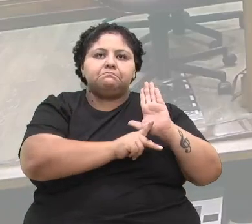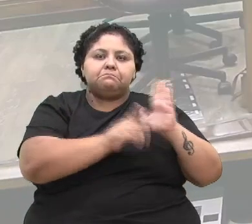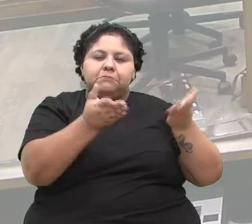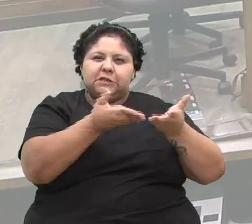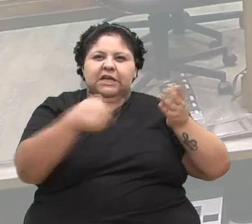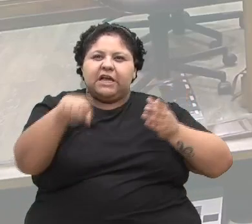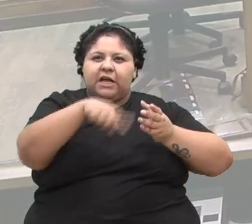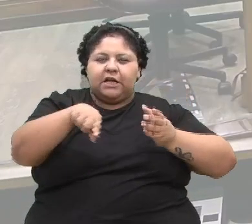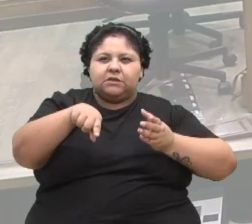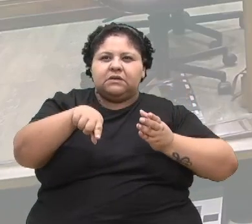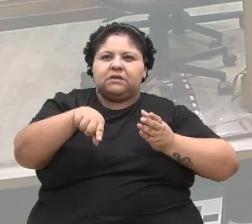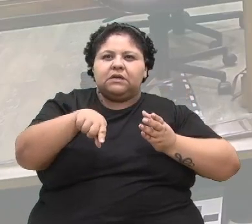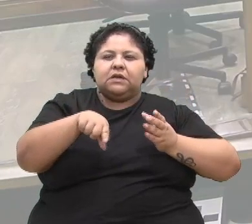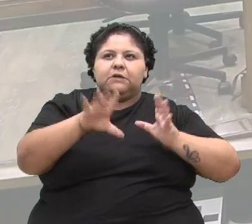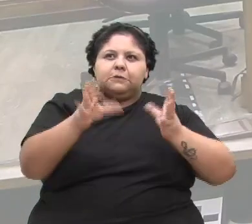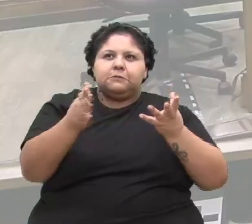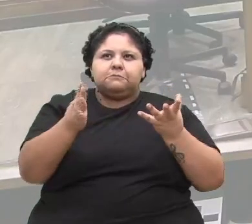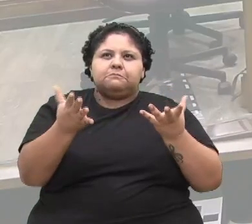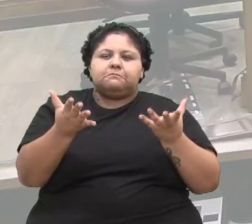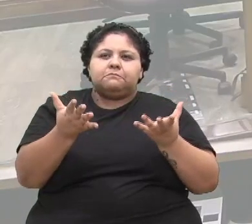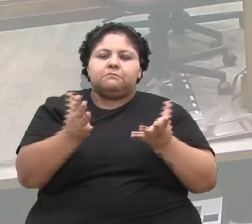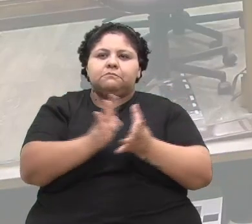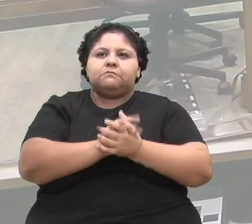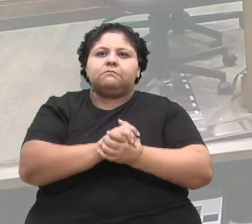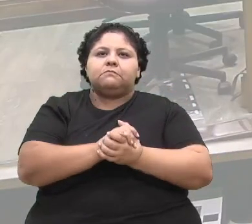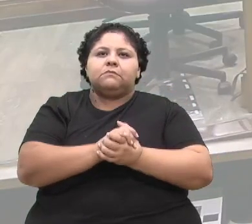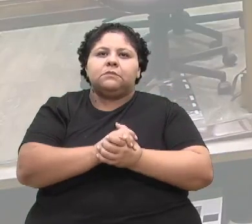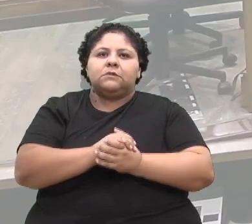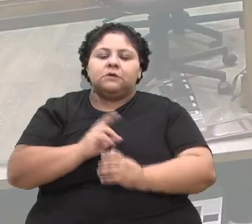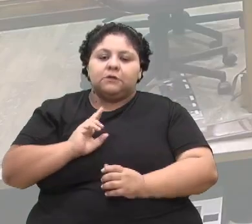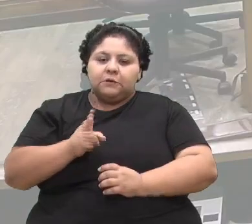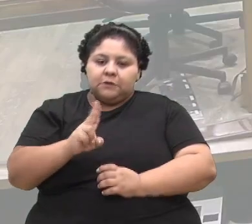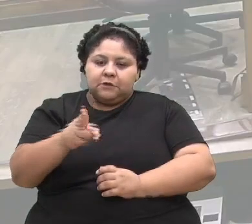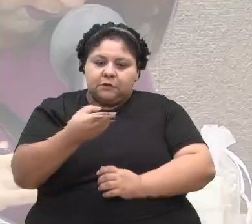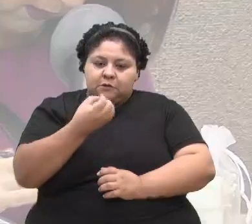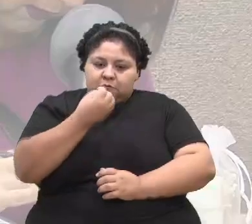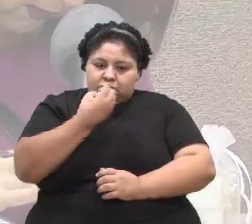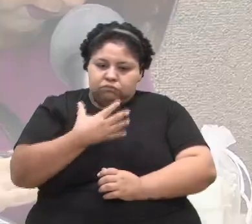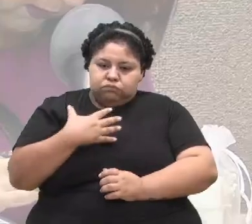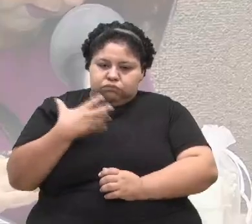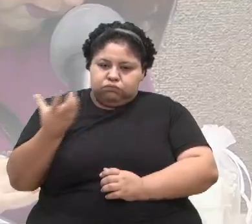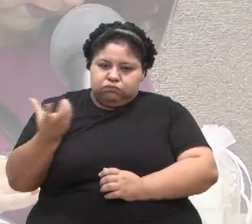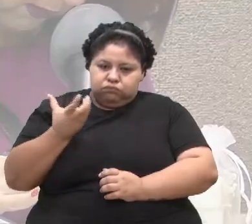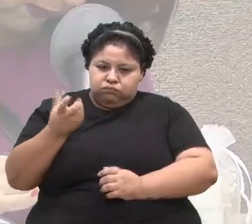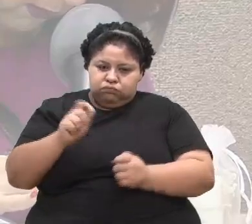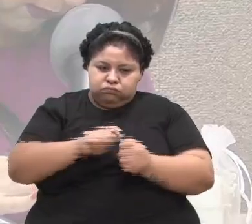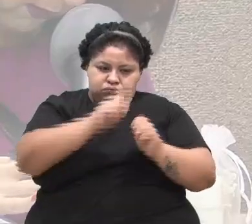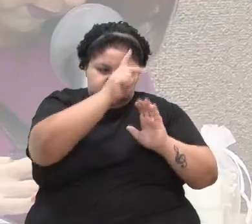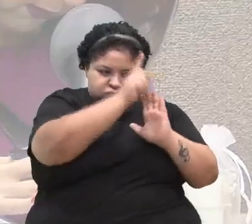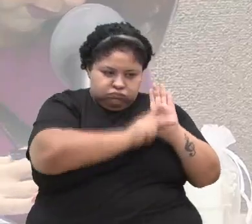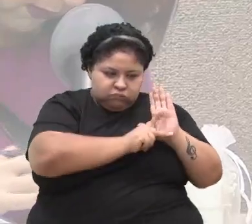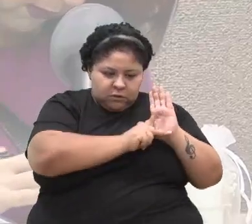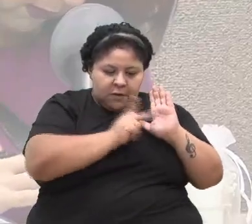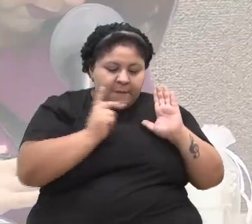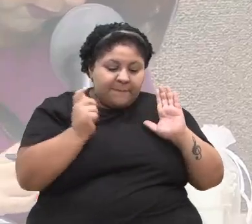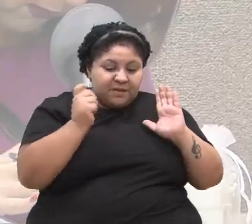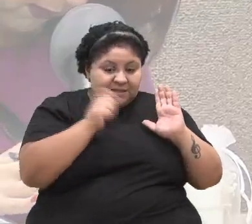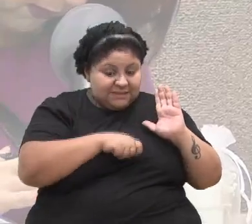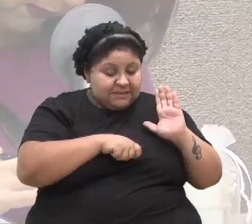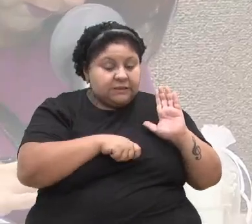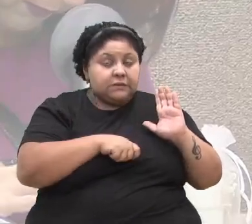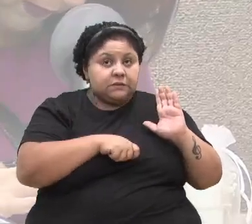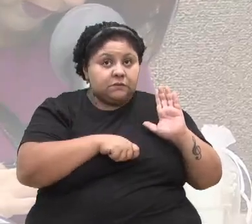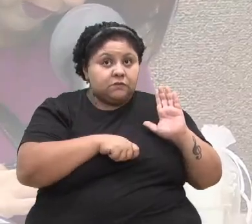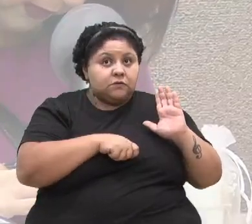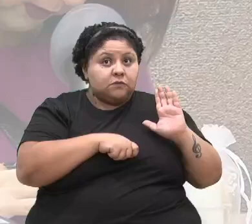Mas a gente, é que a FAS ela fica amarrada, porque mesmo tendo a boa vontade de executar esse projeto, precisa... E